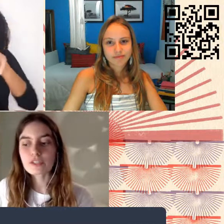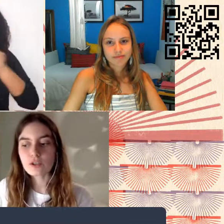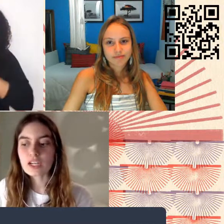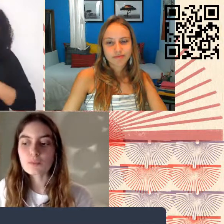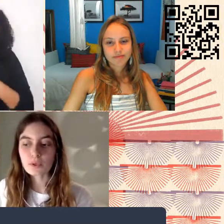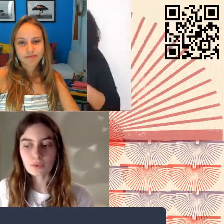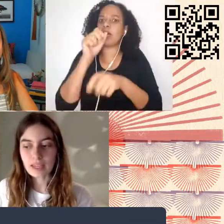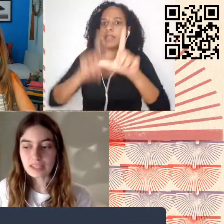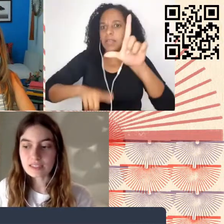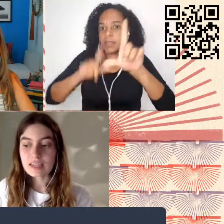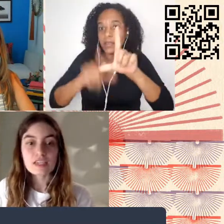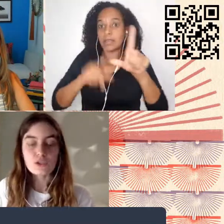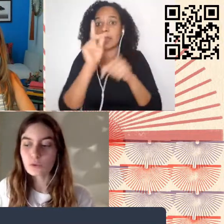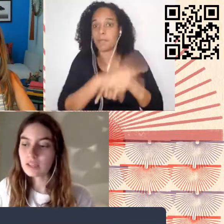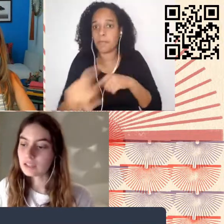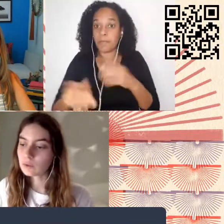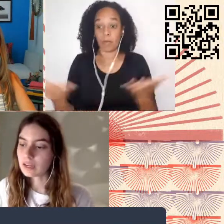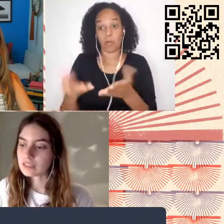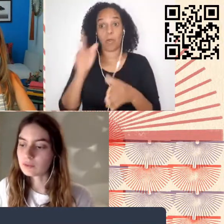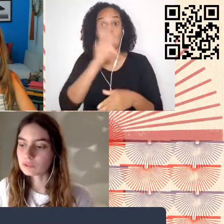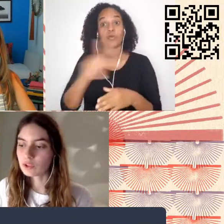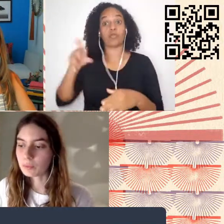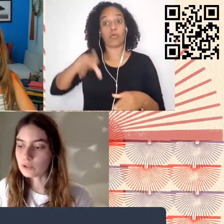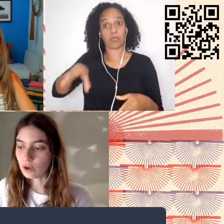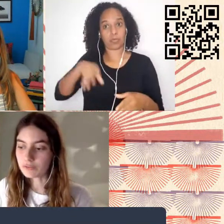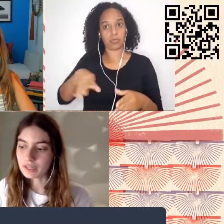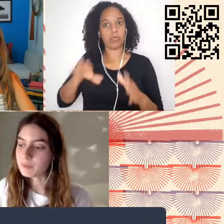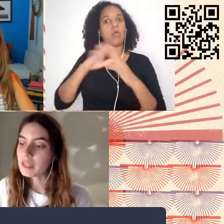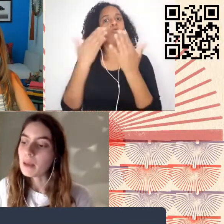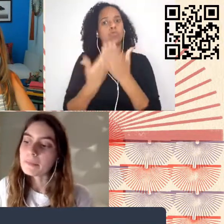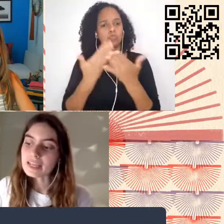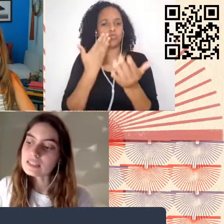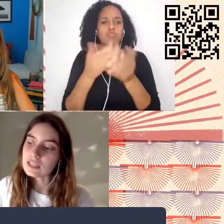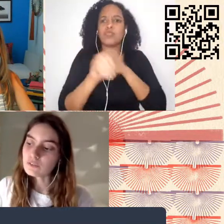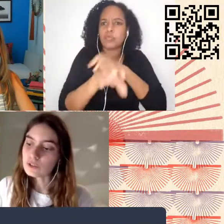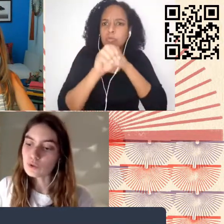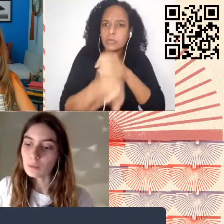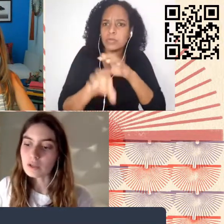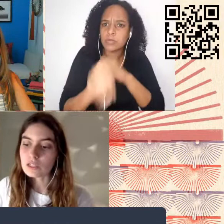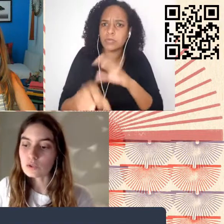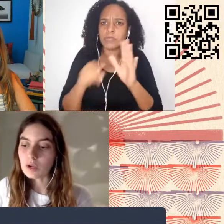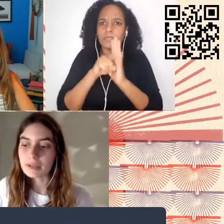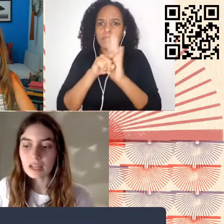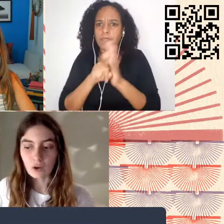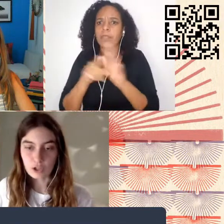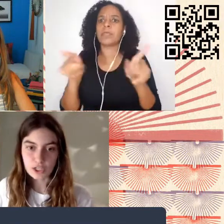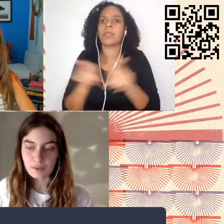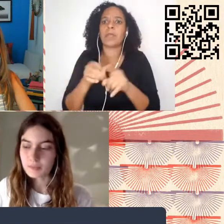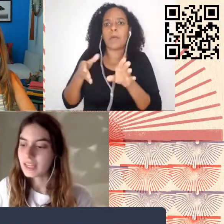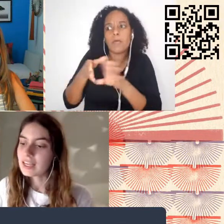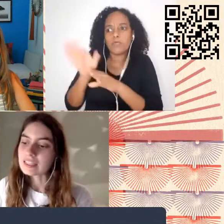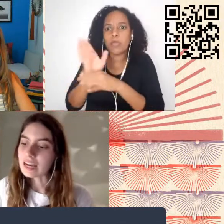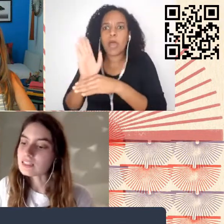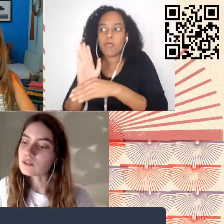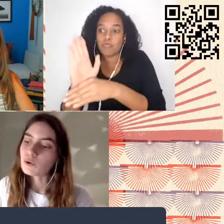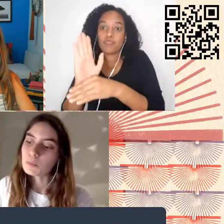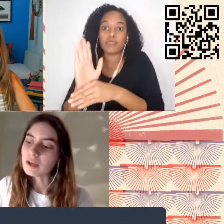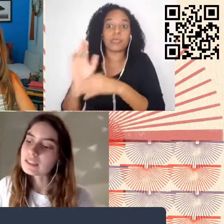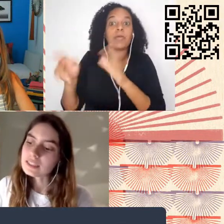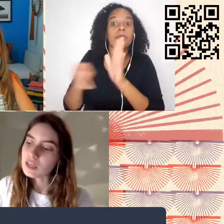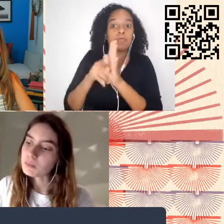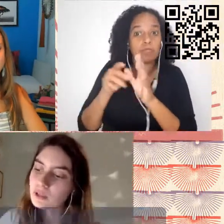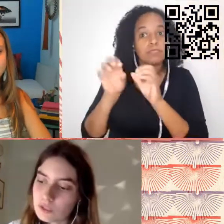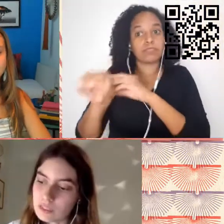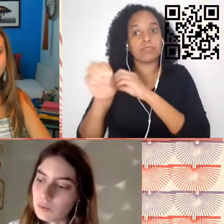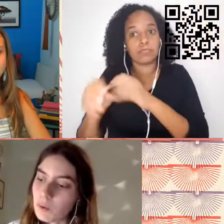como professora de português, estuda educação antroposófica, presta serviços como assessora pedagógica, traz em seu corpo